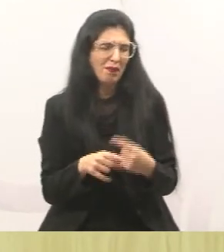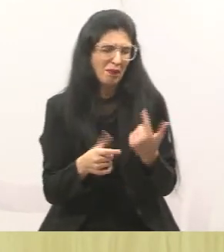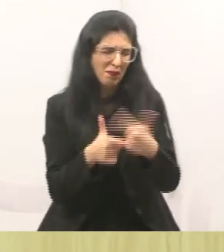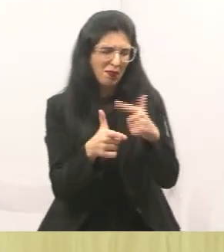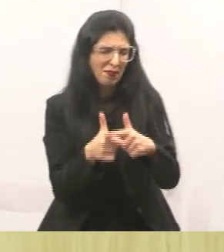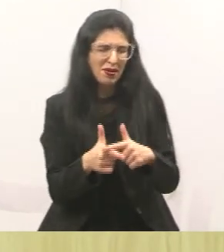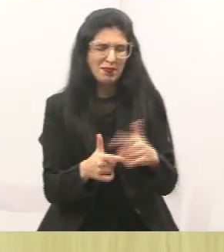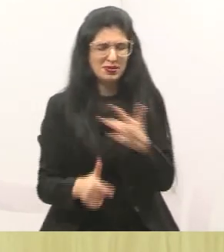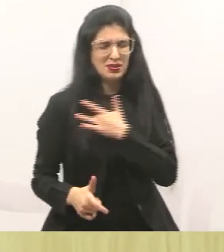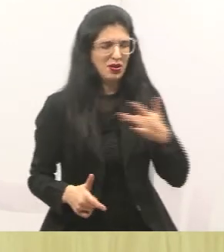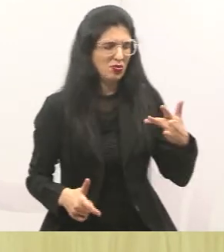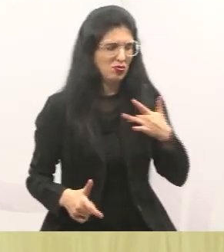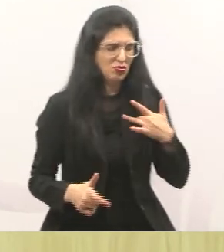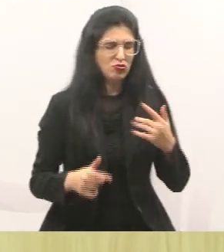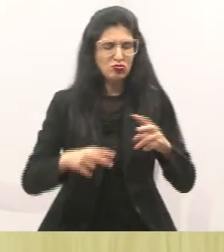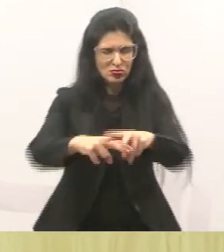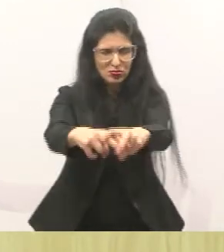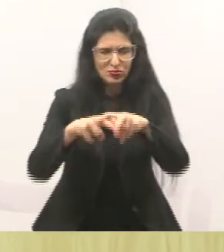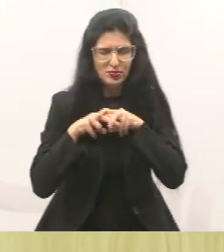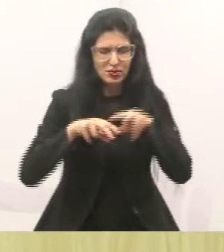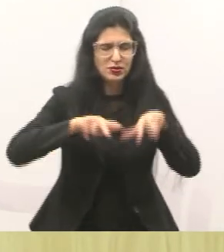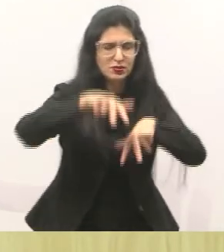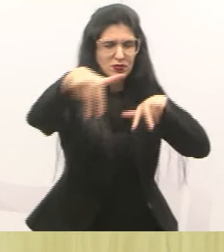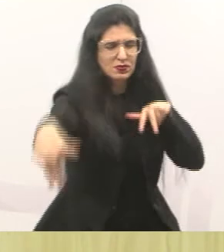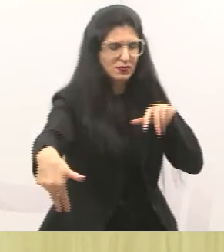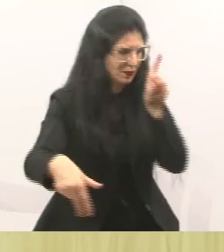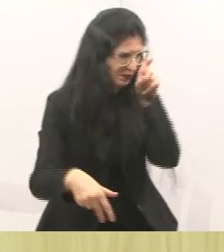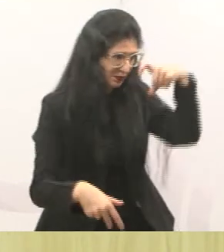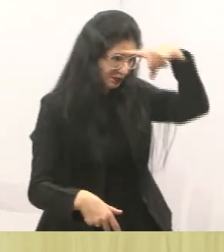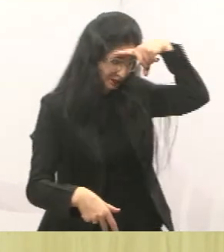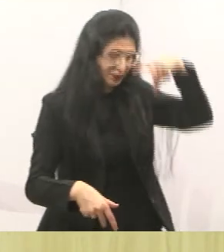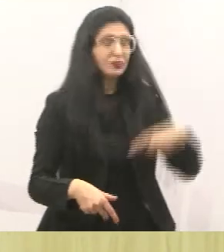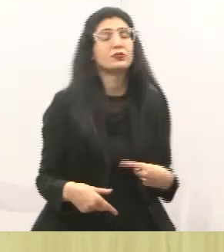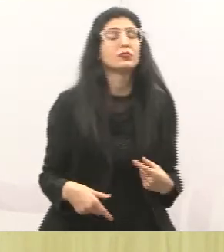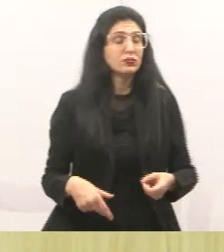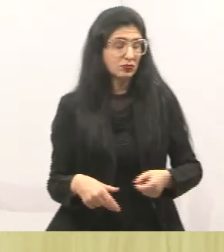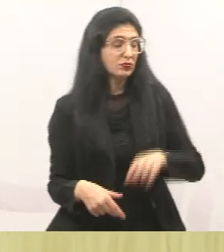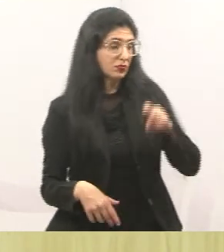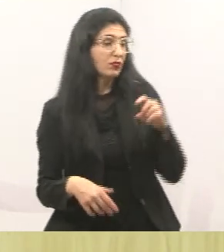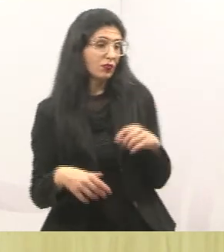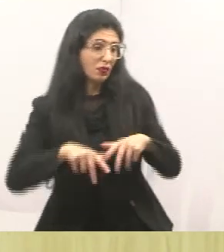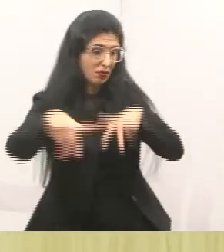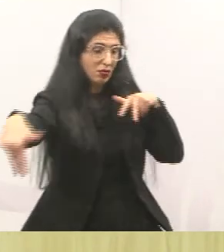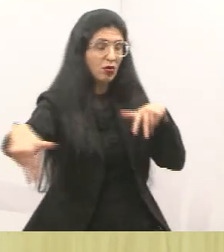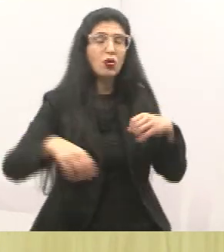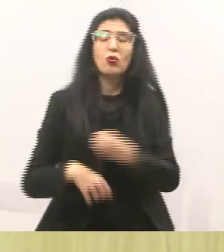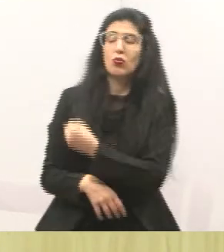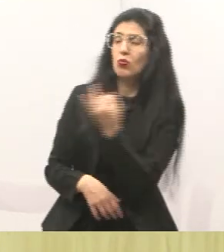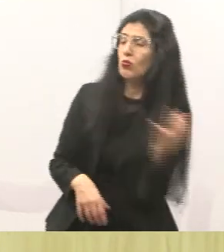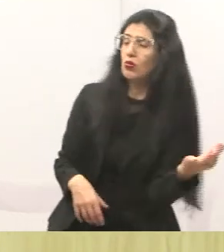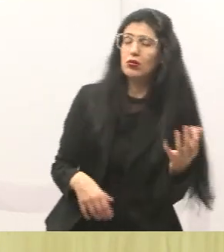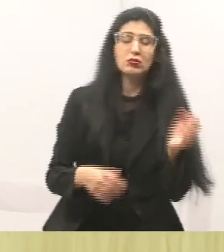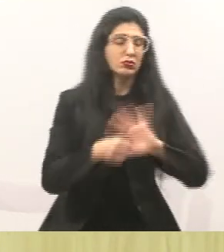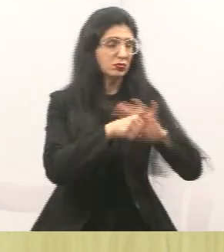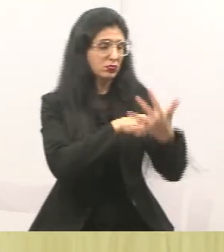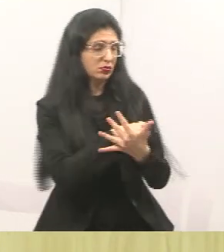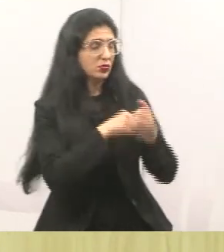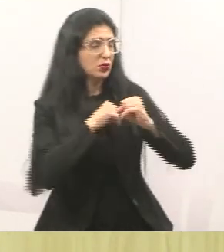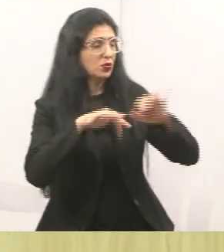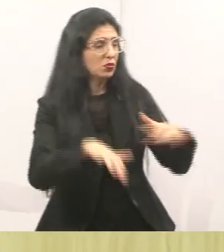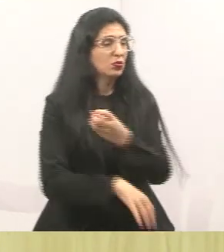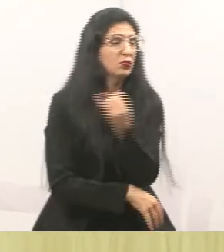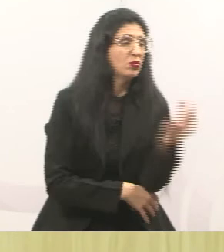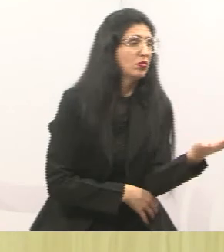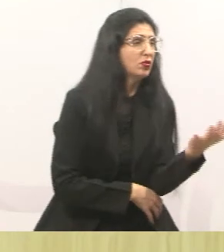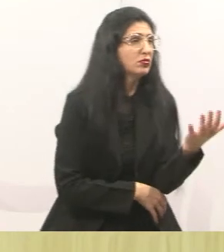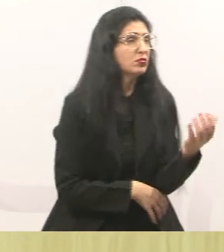da patologia, considerando o aumento dos casos de infecção de Covid-19 na cidade? Qual será o encaminhamento